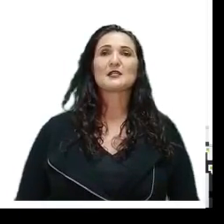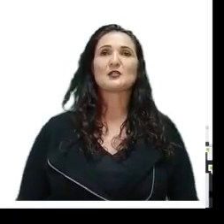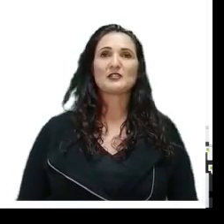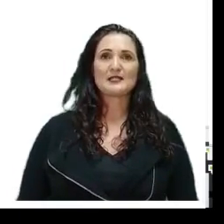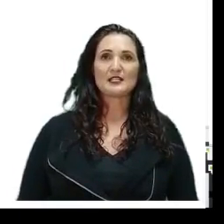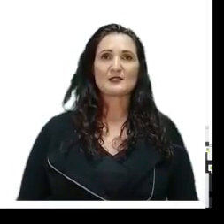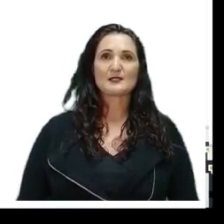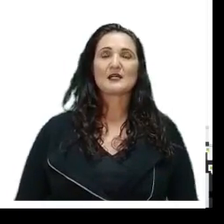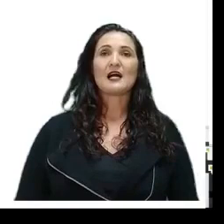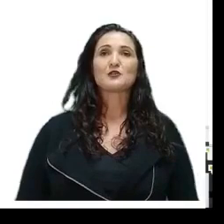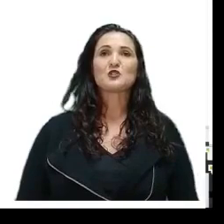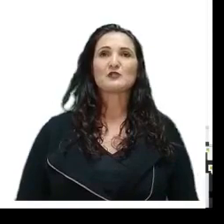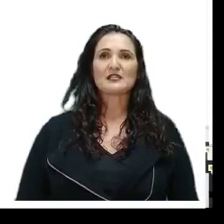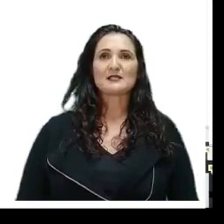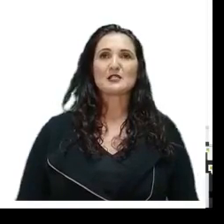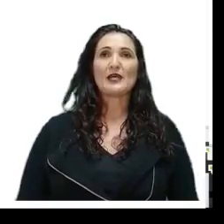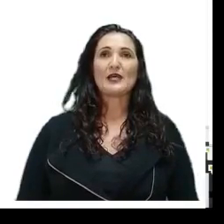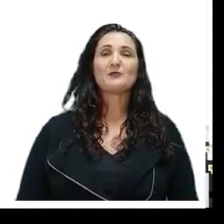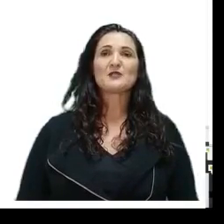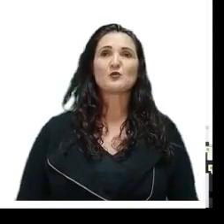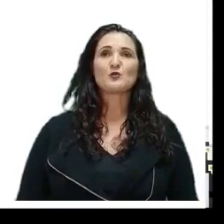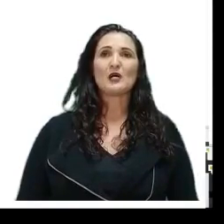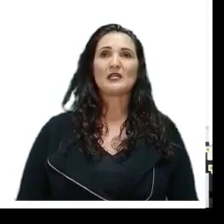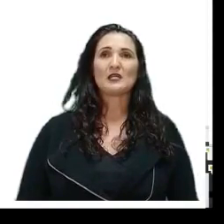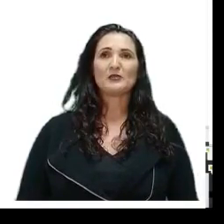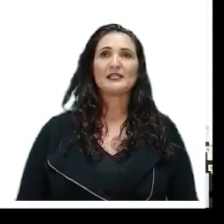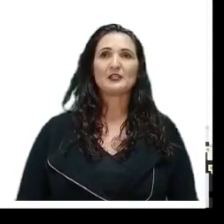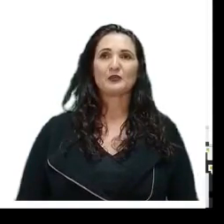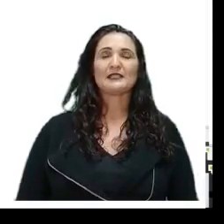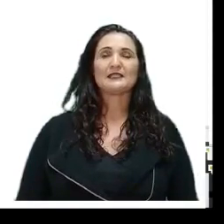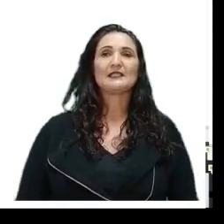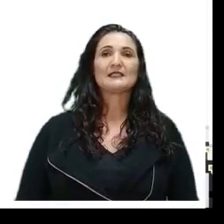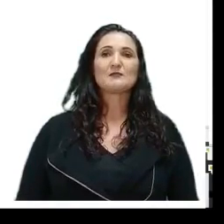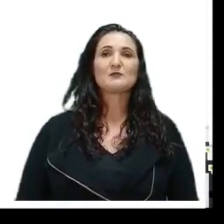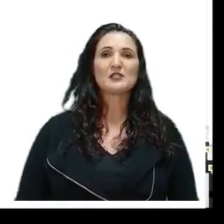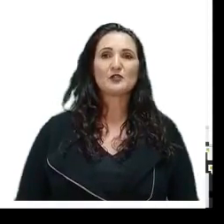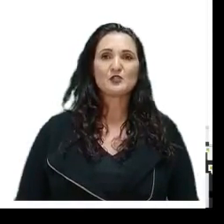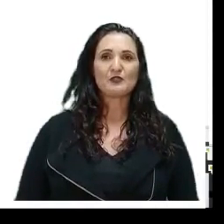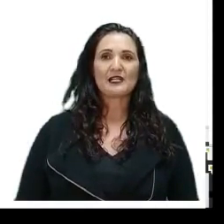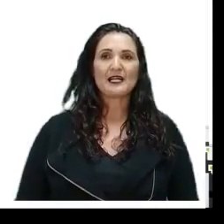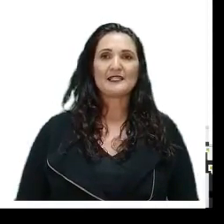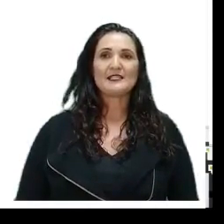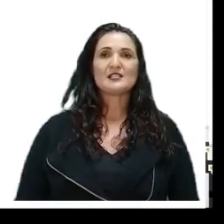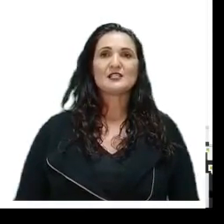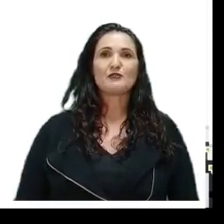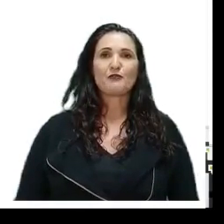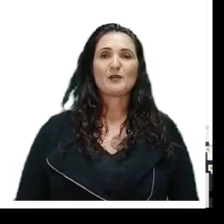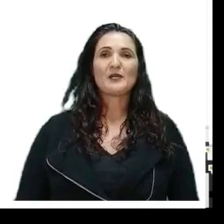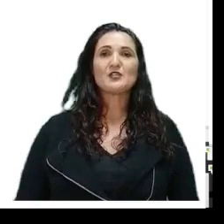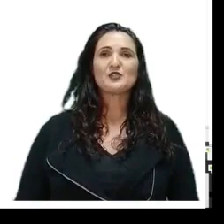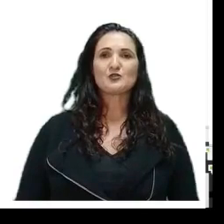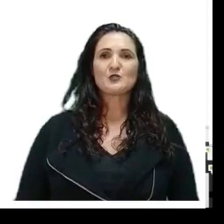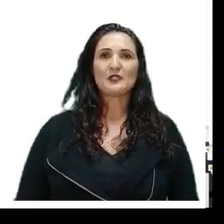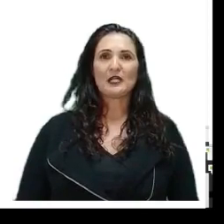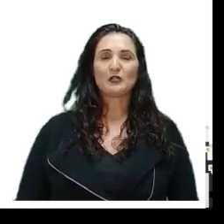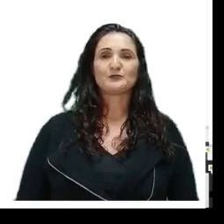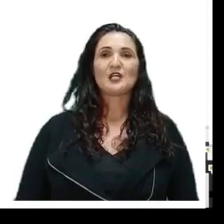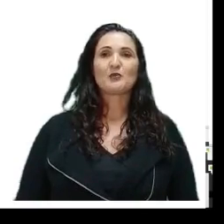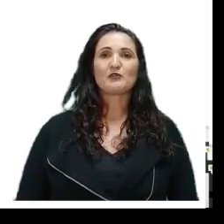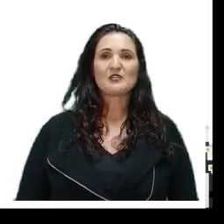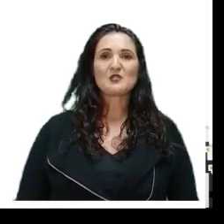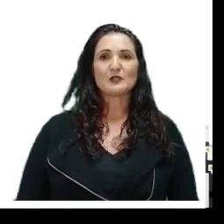crianças e adolescentes. A notificação é impessoal e obrigatória. Temos que notificar de forma